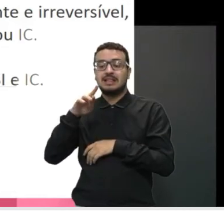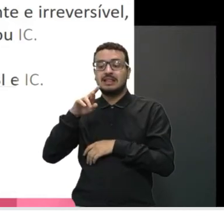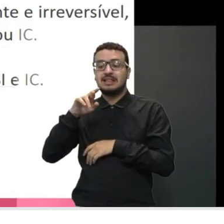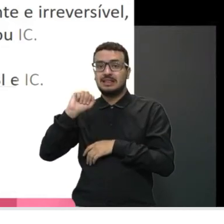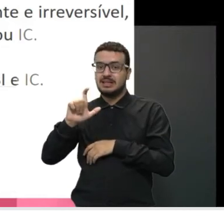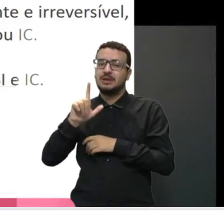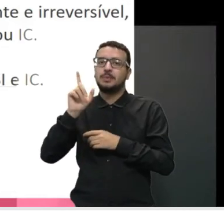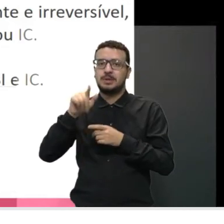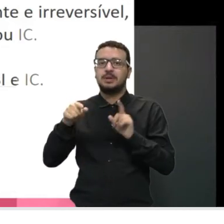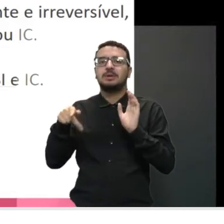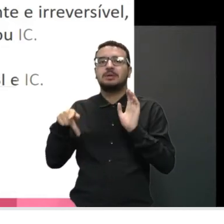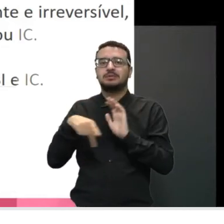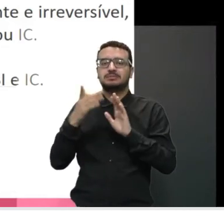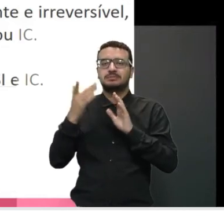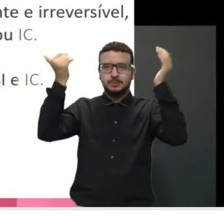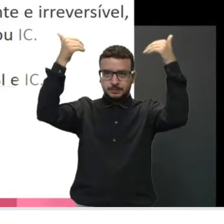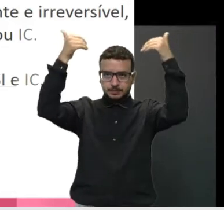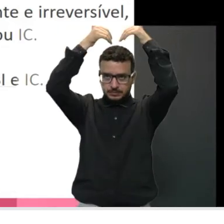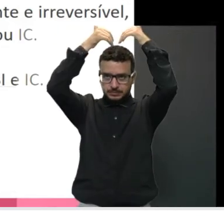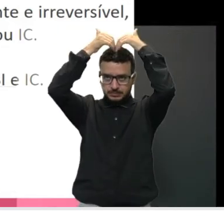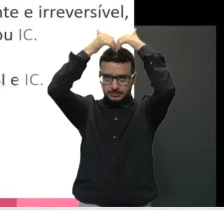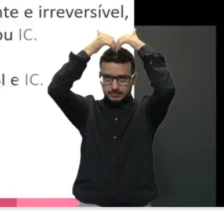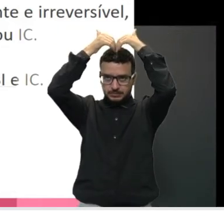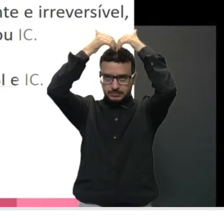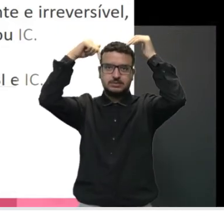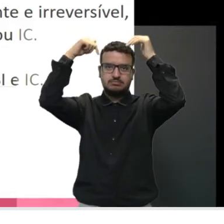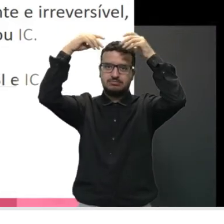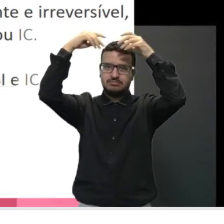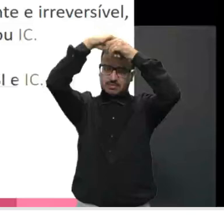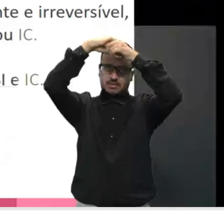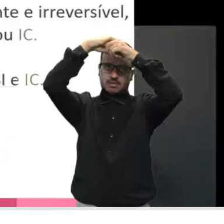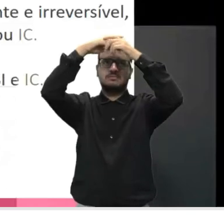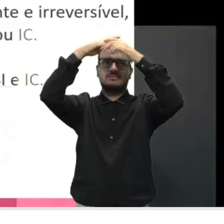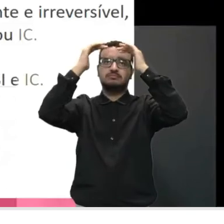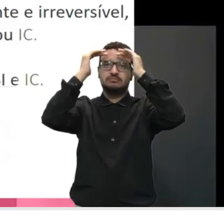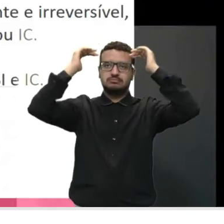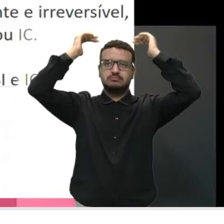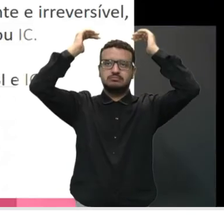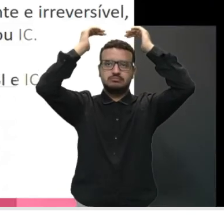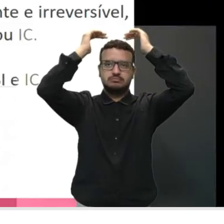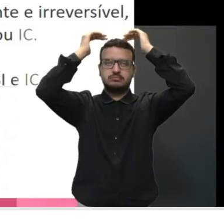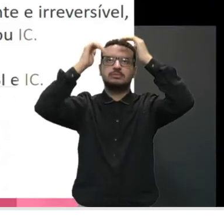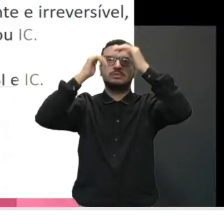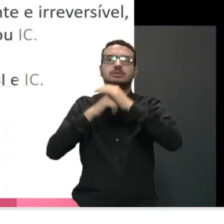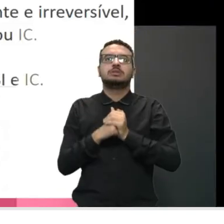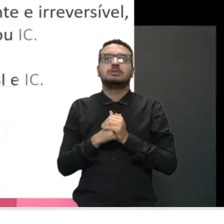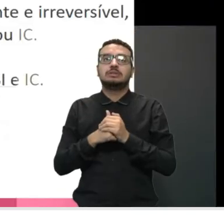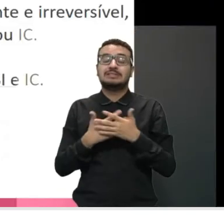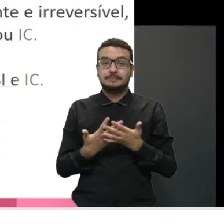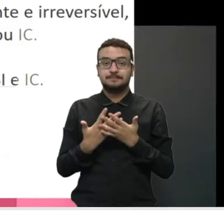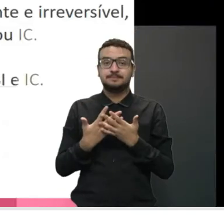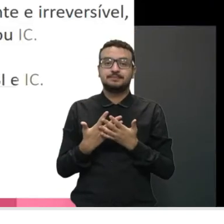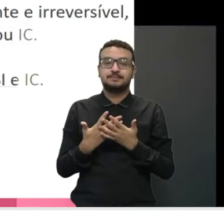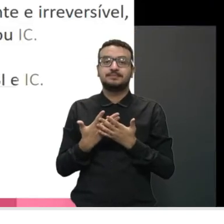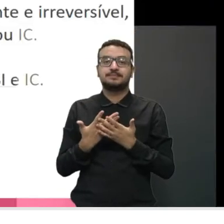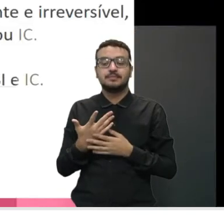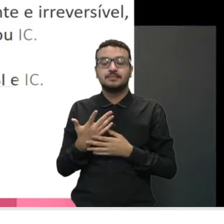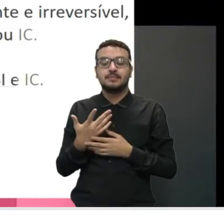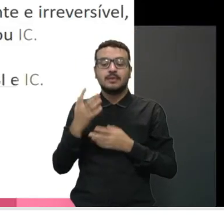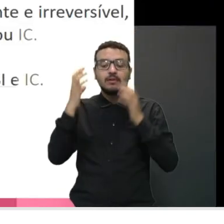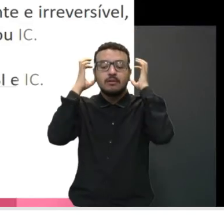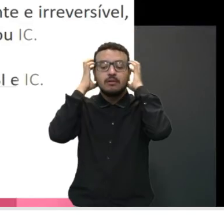regiões superiores, subcorticais, o indivíduo ele faz uma audiometria e o seu ouvido está